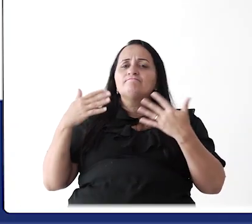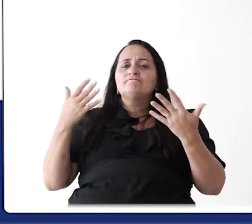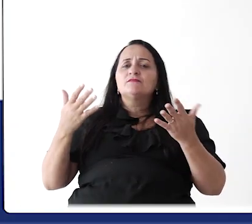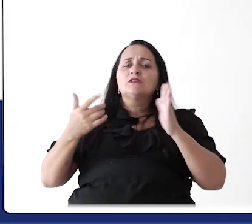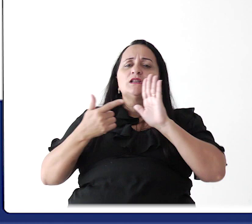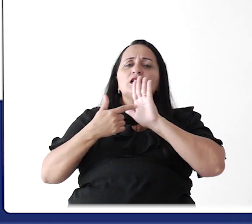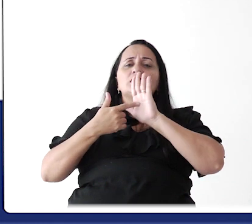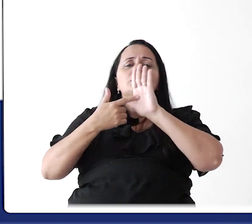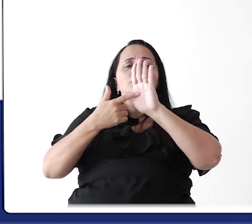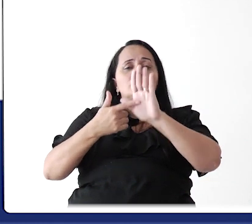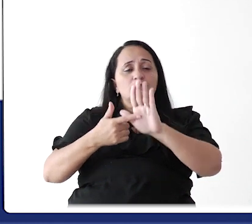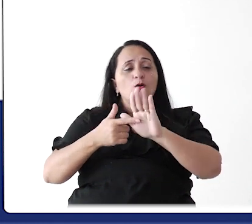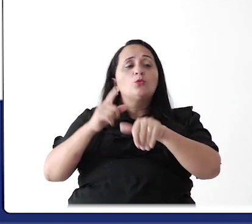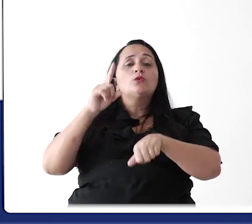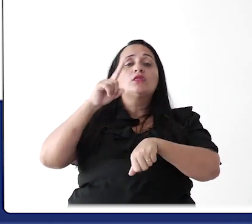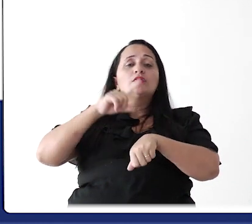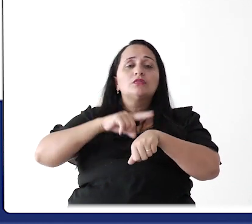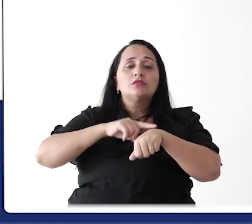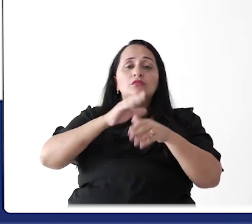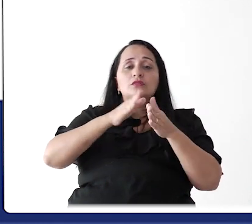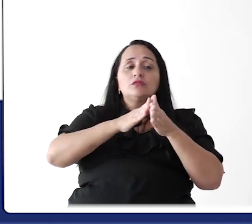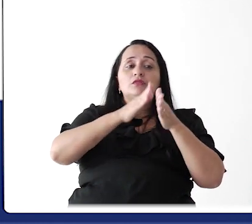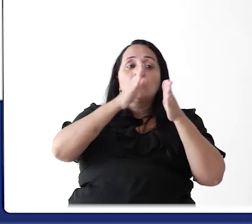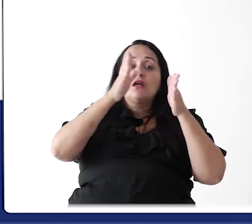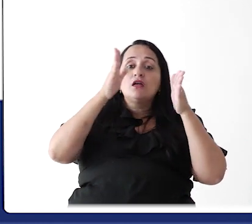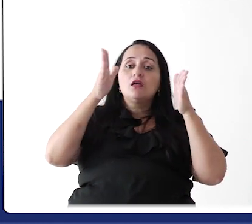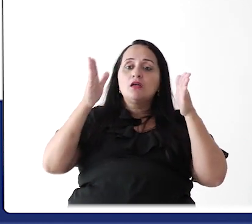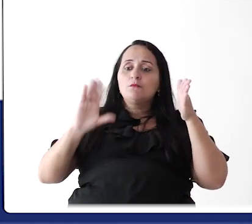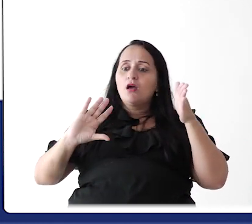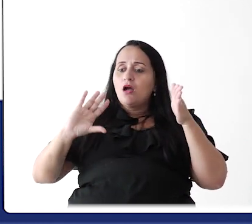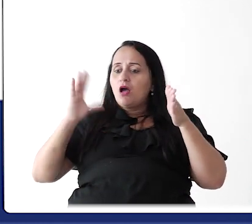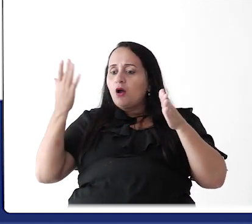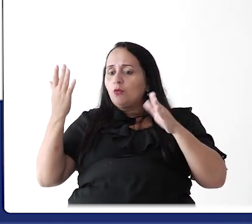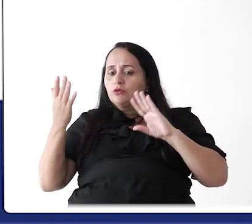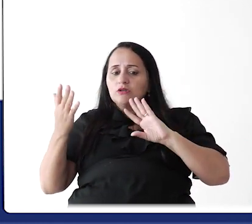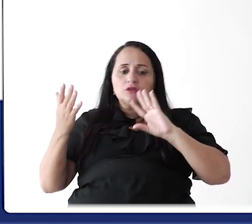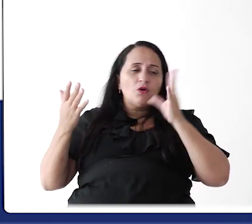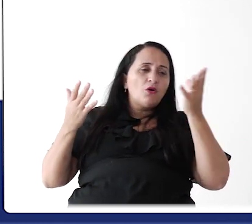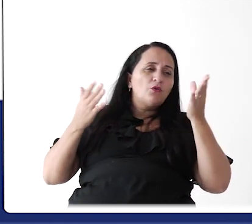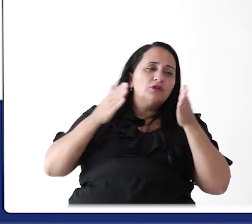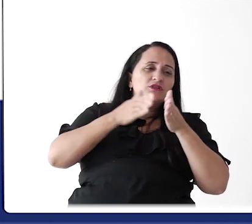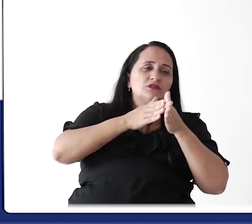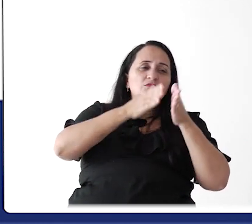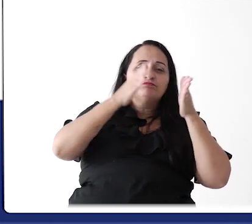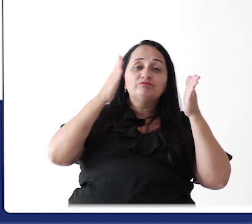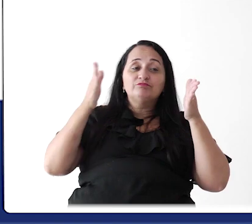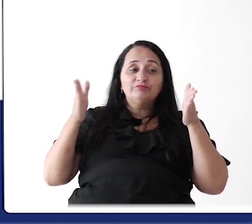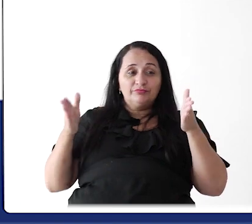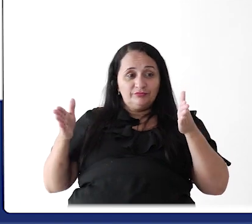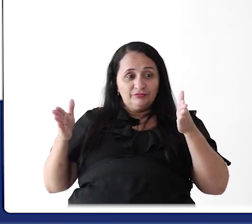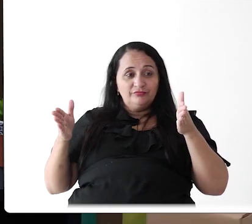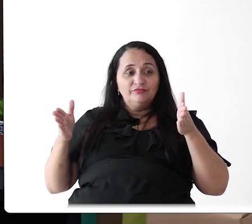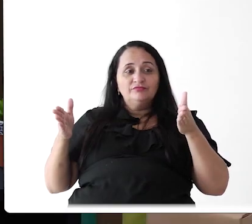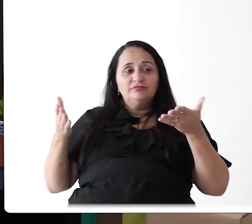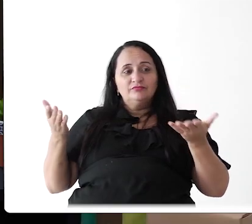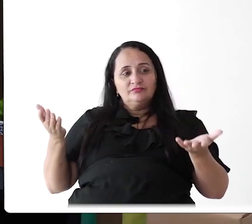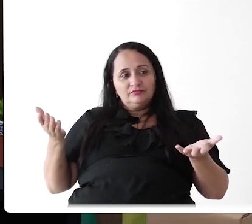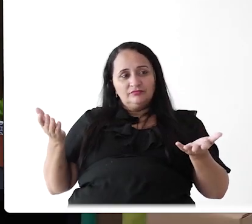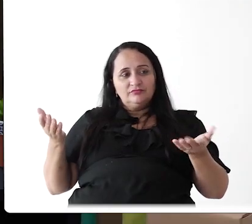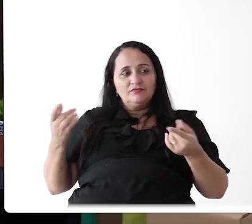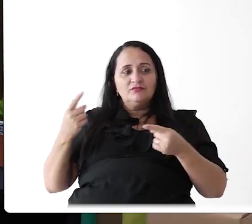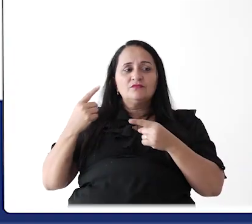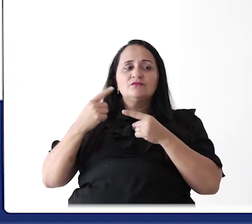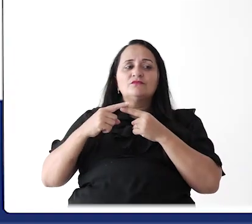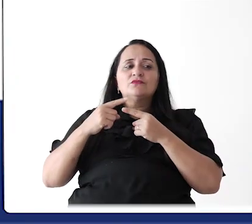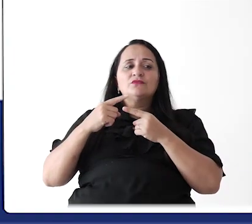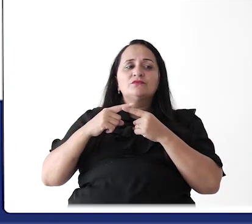relação de tempo, que marca uma sequência de acontecimentos ou fatos dentro de uma narrativa. Por quê?